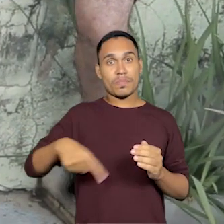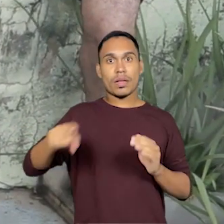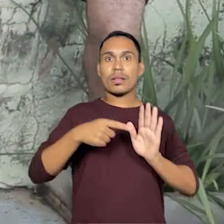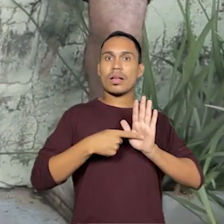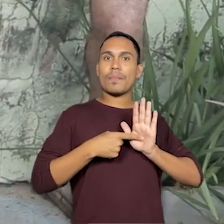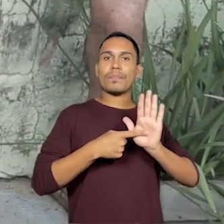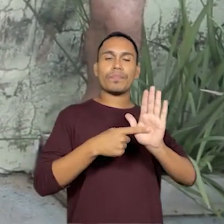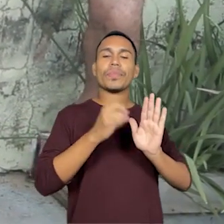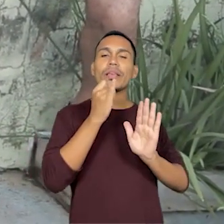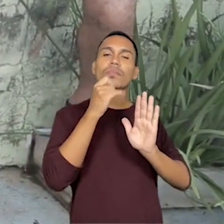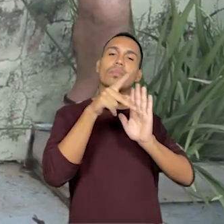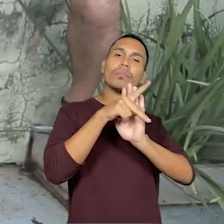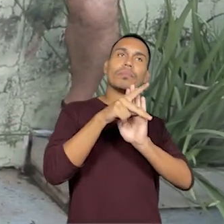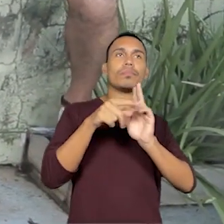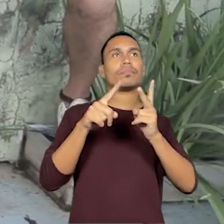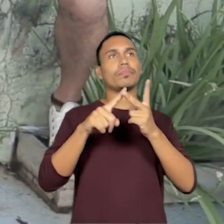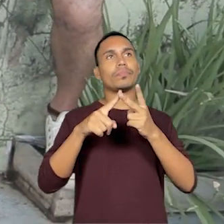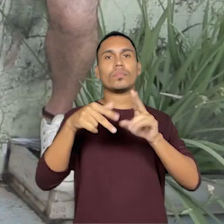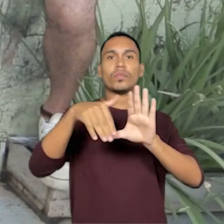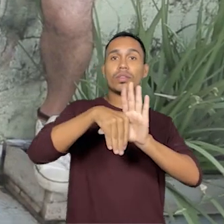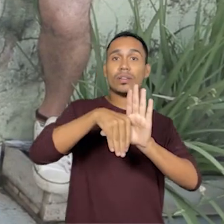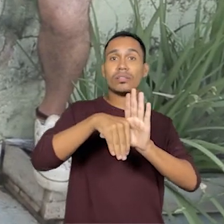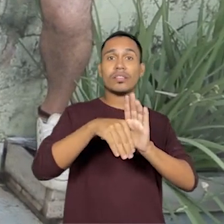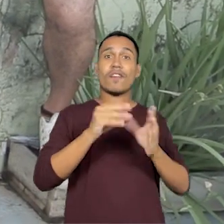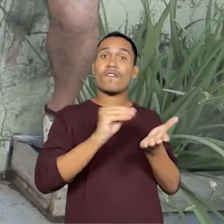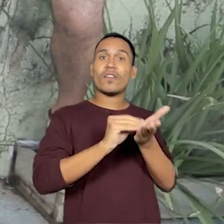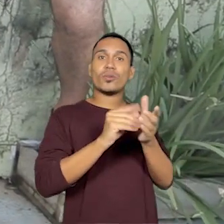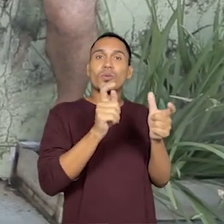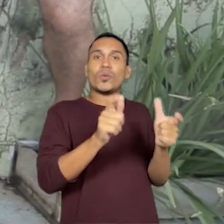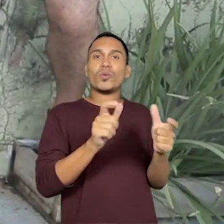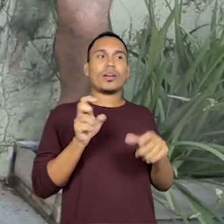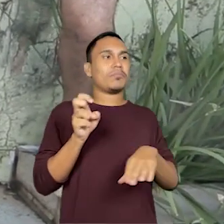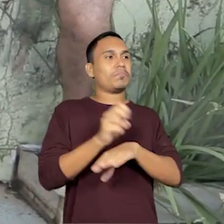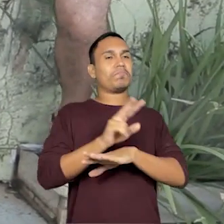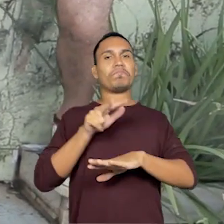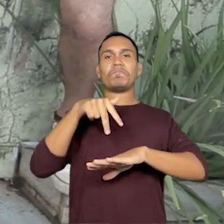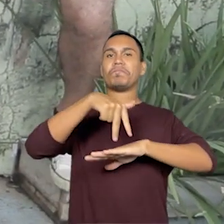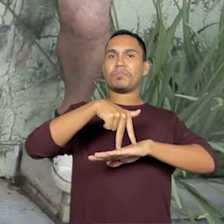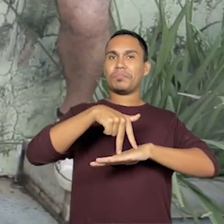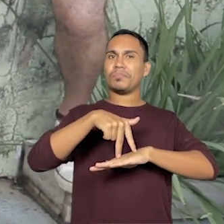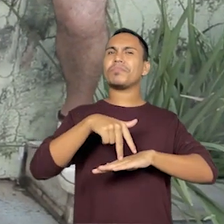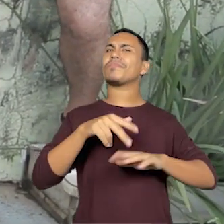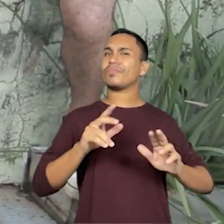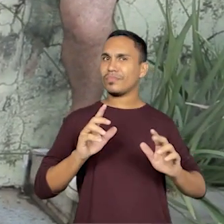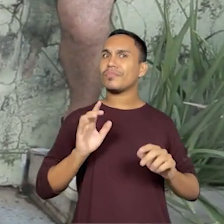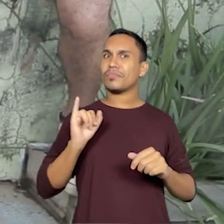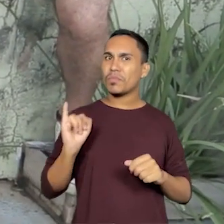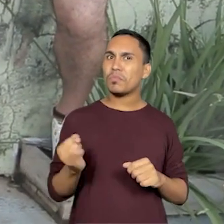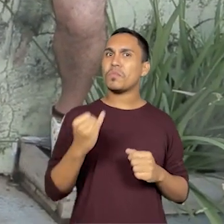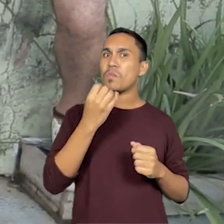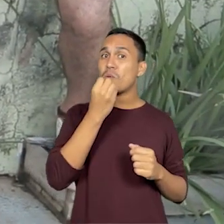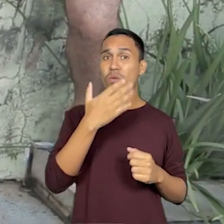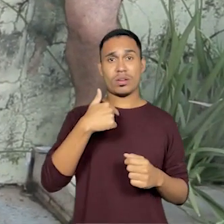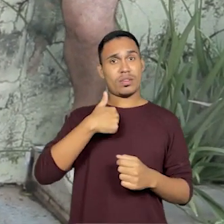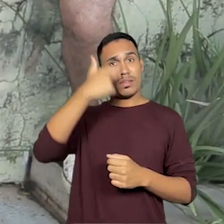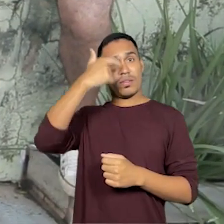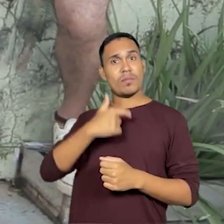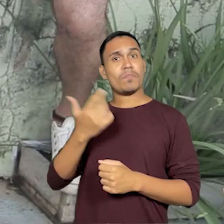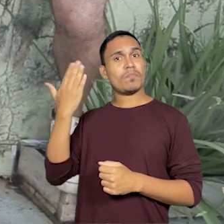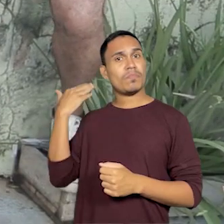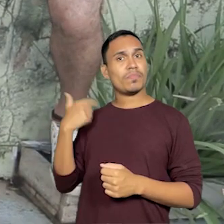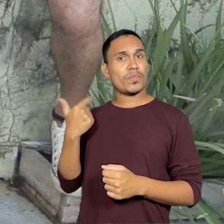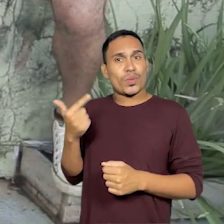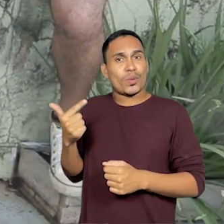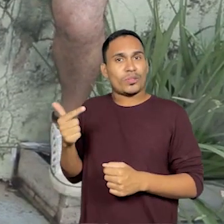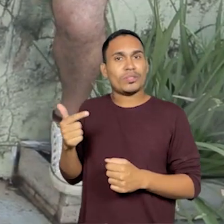Porto Dragão, no TJA, em espaço, para ele faz uma diferença. Como fez para mim lá atrás. E a gente aproveita essa ida, ele visita